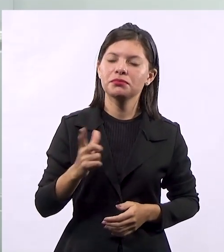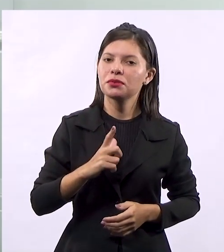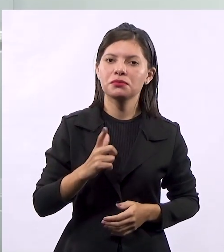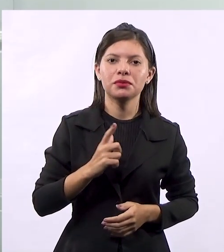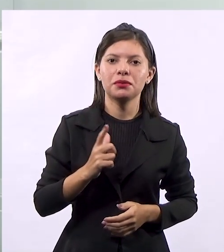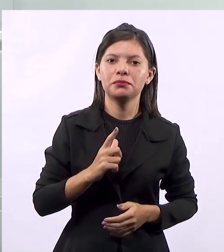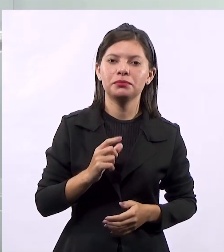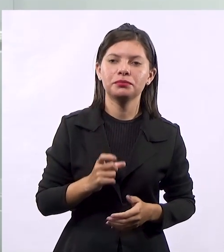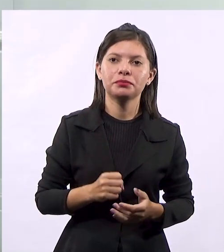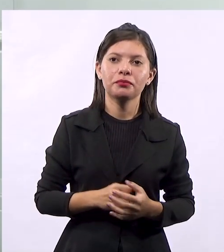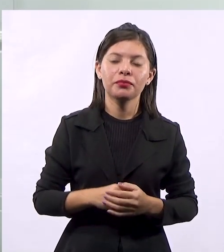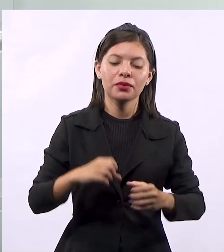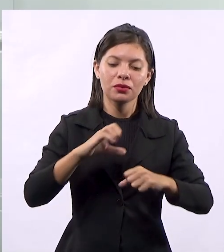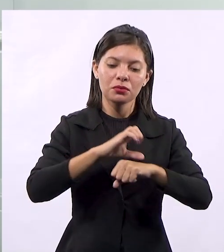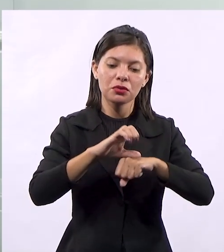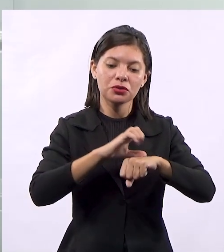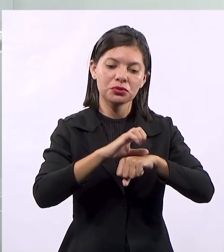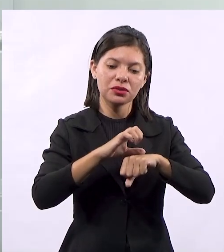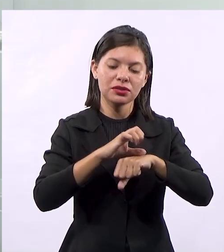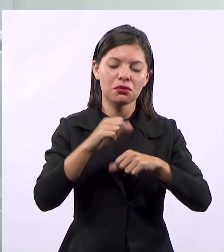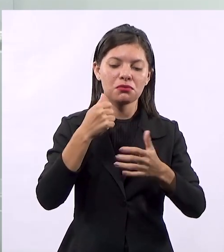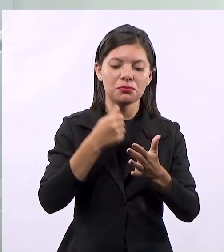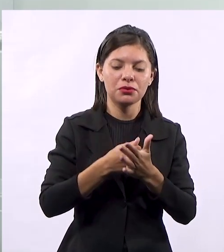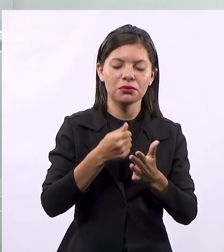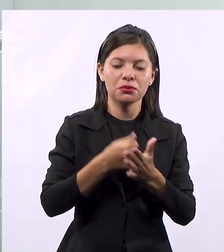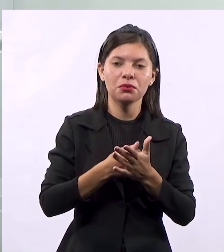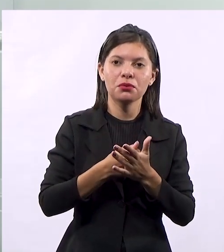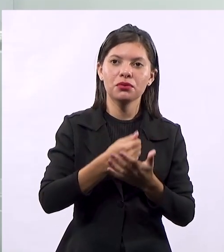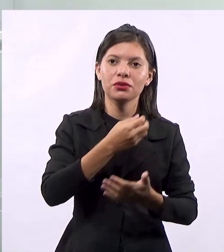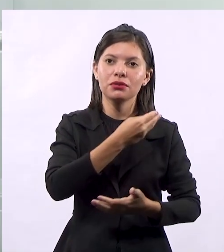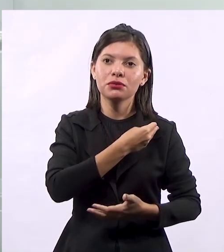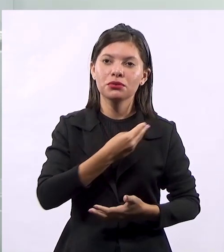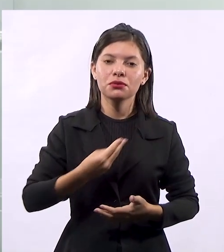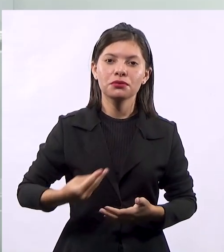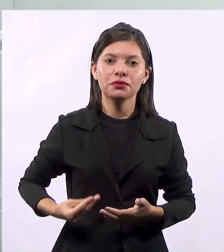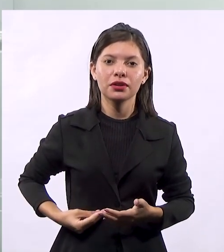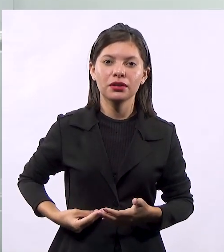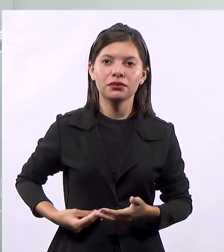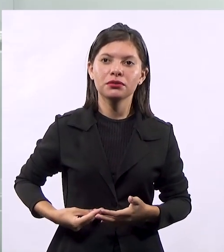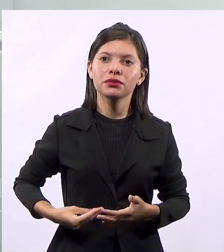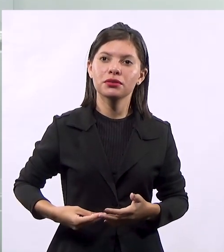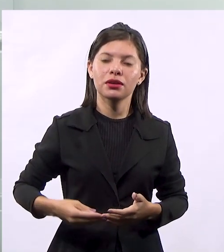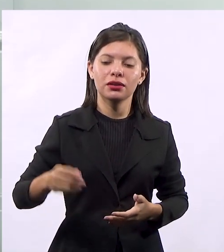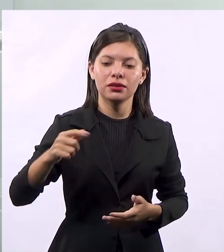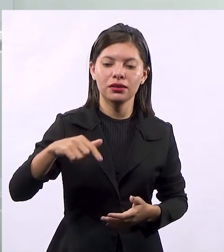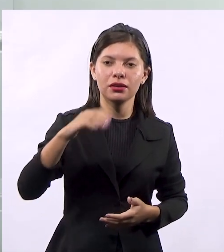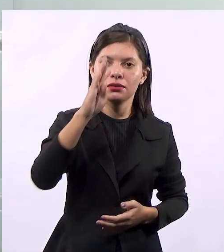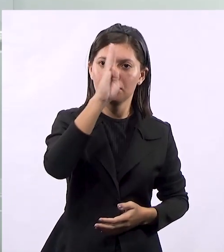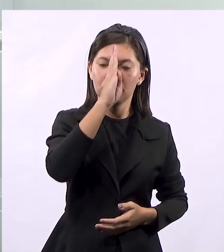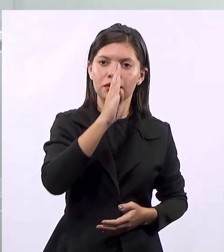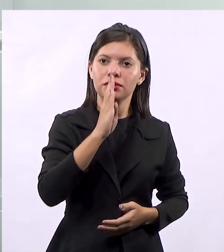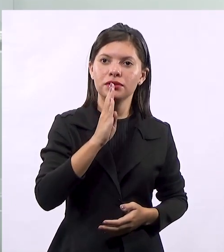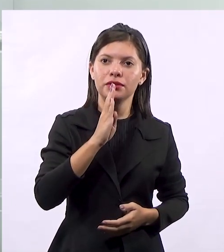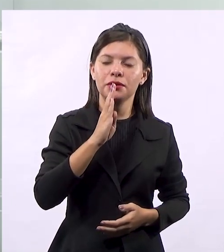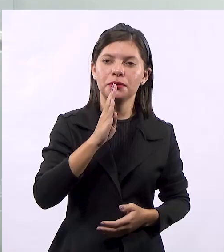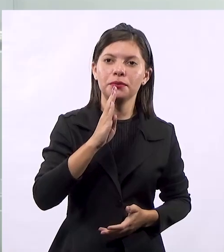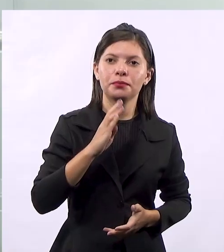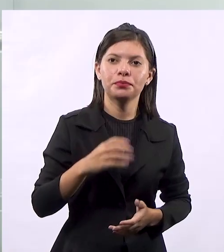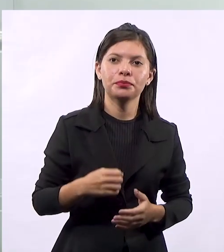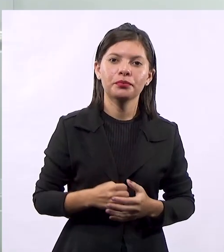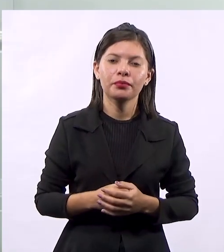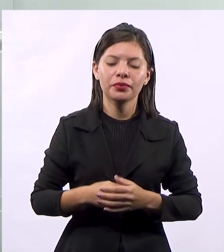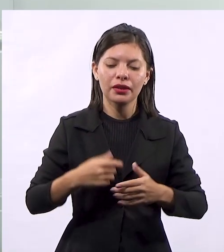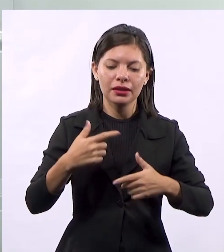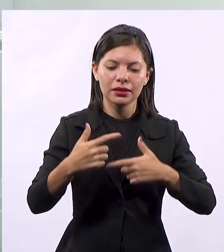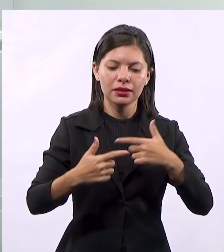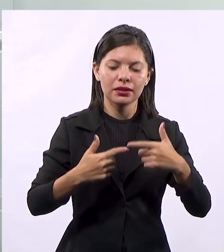garantias a todos, a Constituição exigiu que os governos que passassem